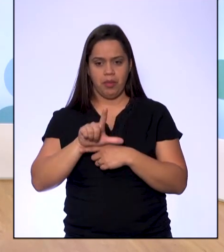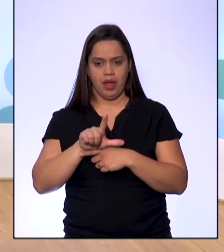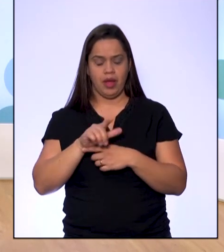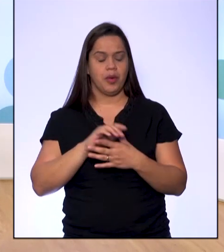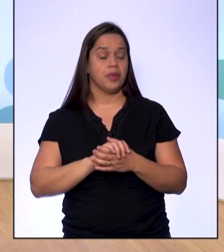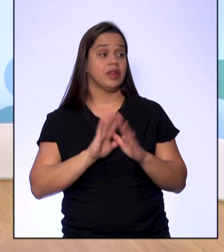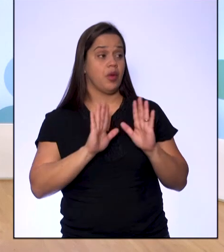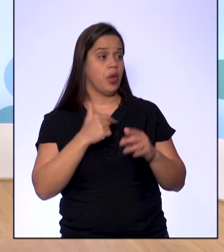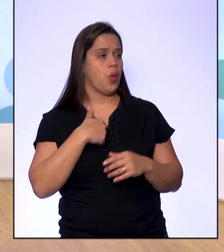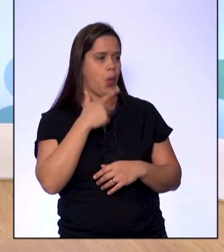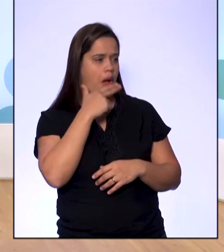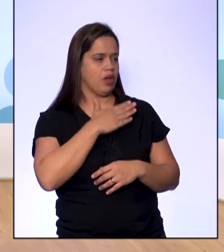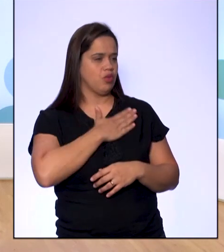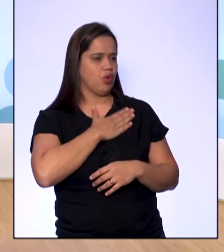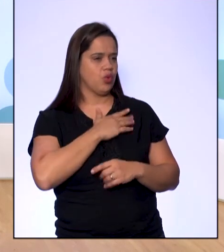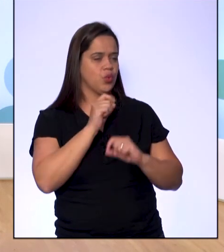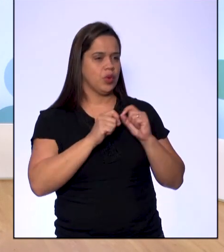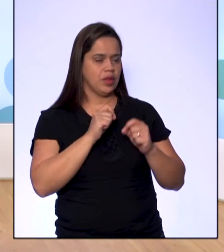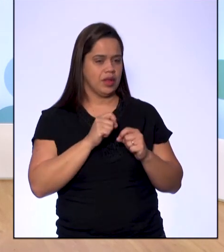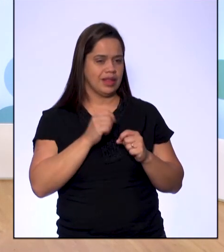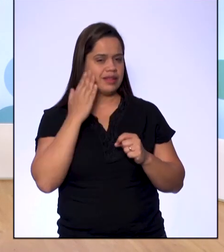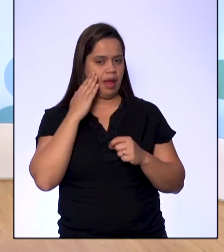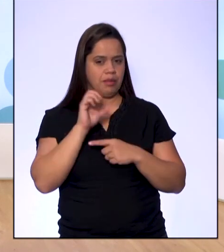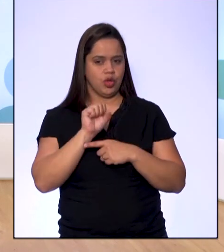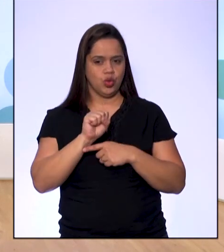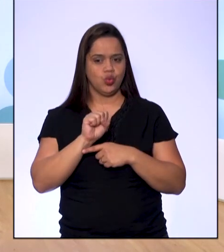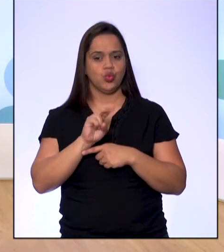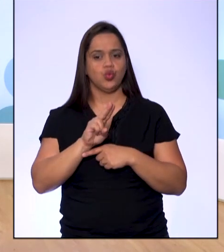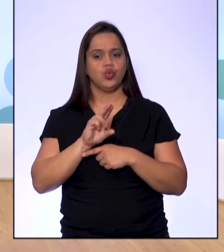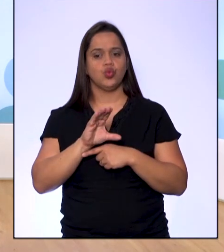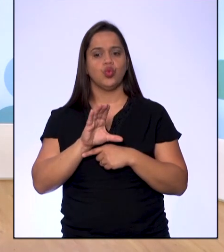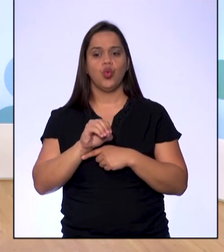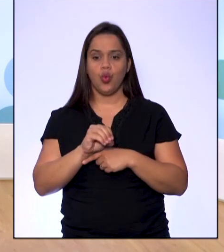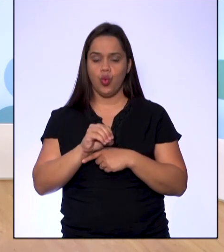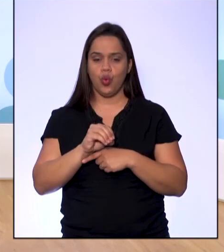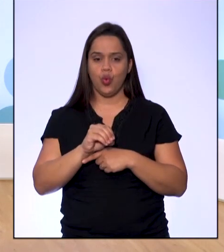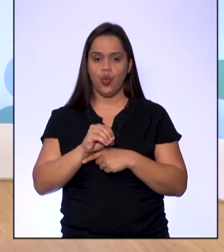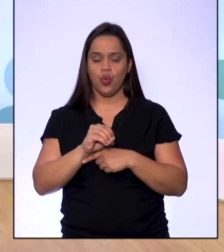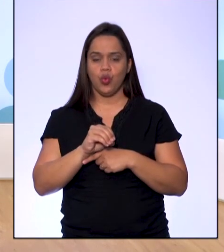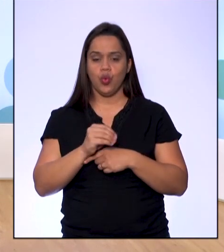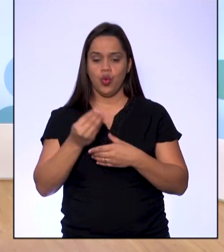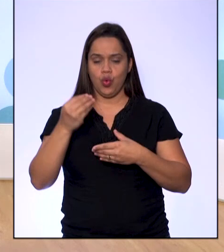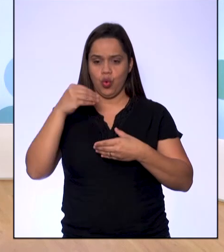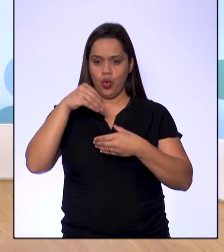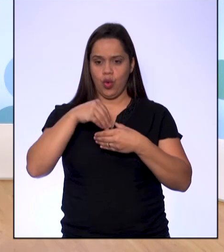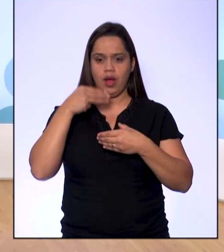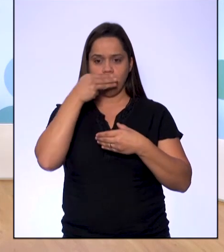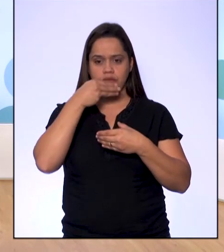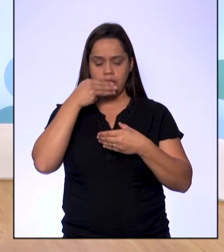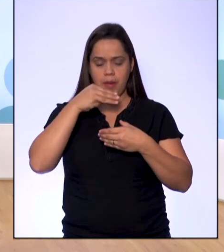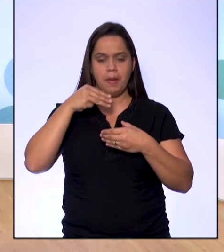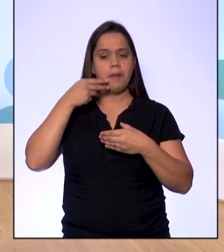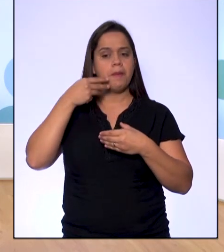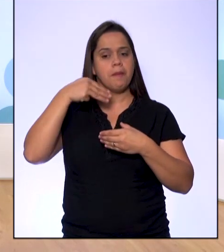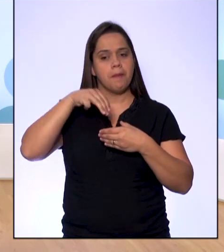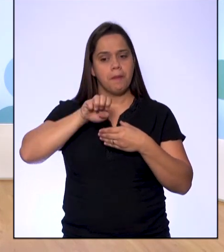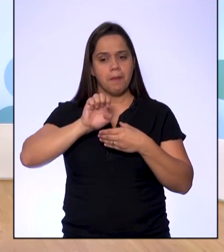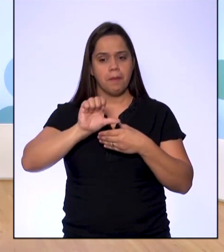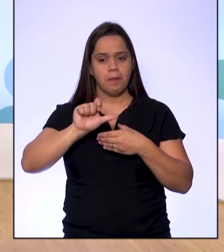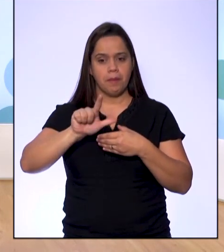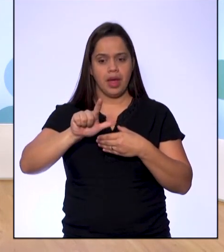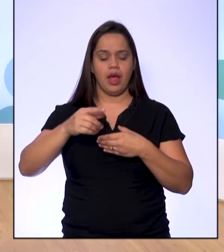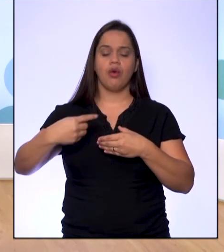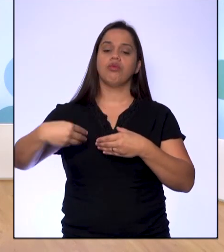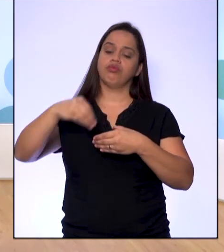muito gostoso adoçar o suco com mel. Adoçar o suco. Em vez de colocar açúcar, mel fica muito bom. Fica